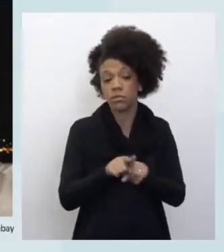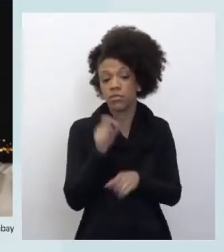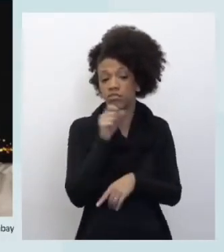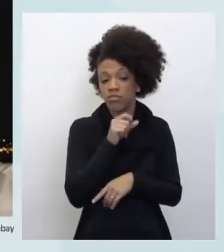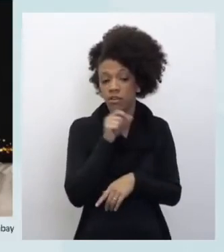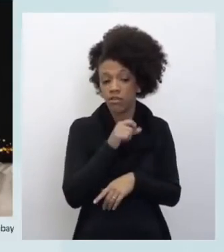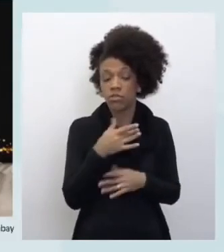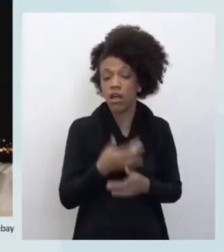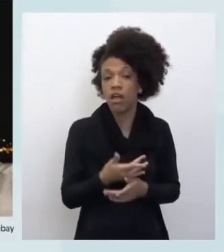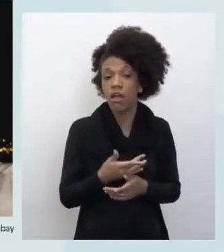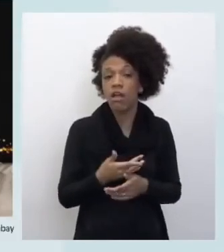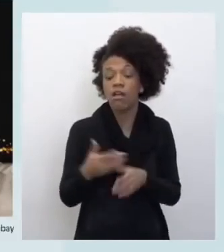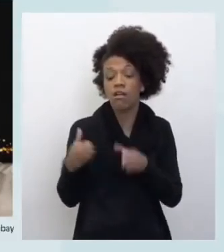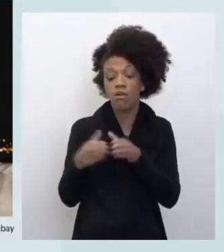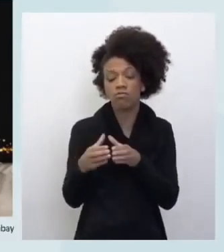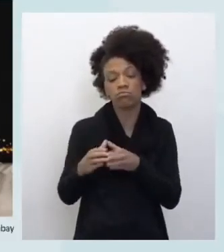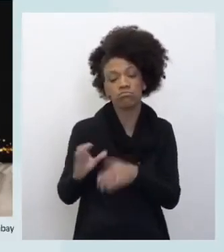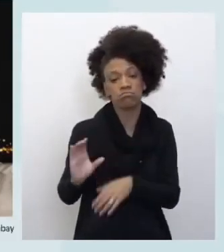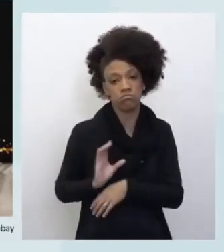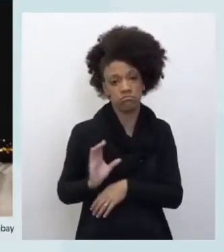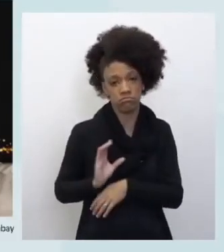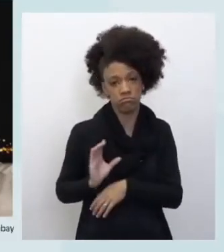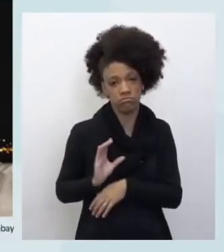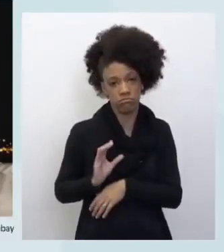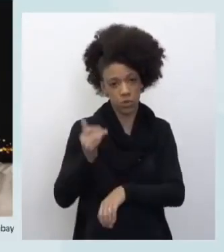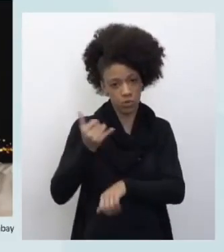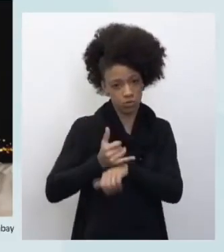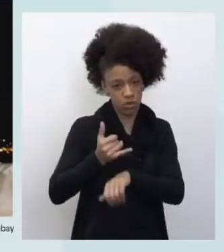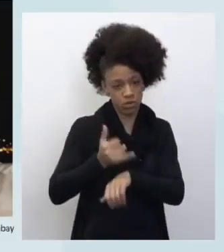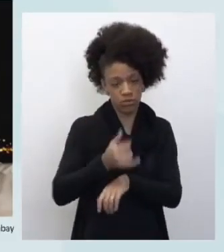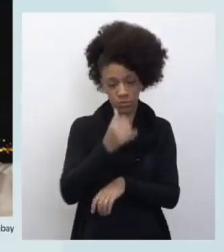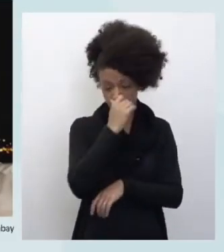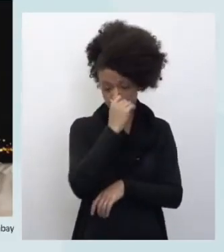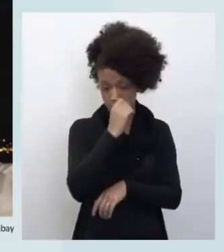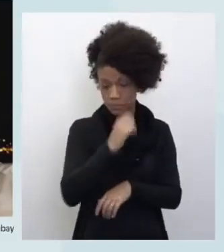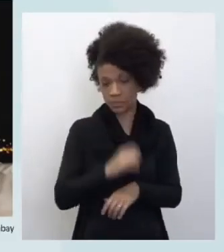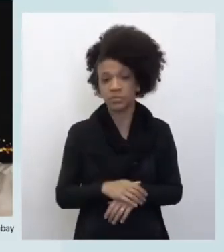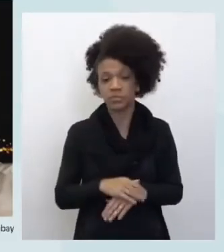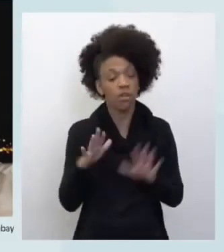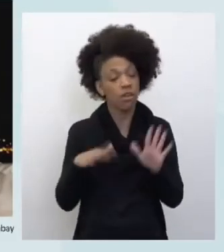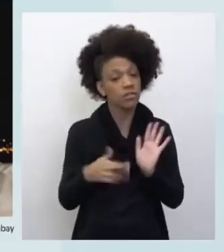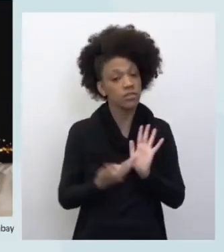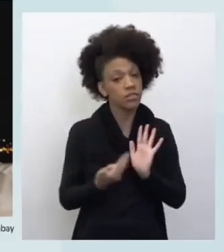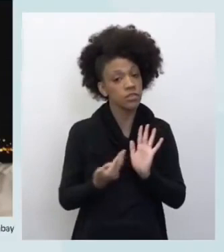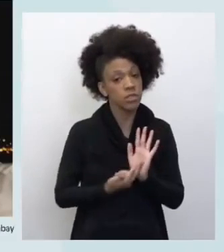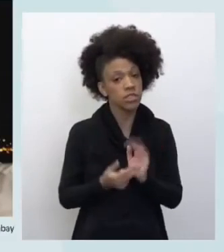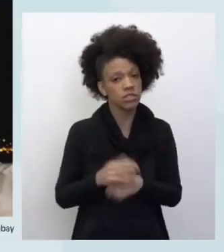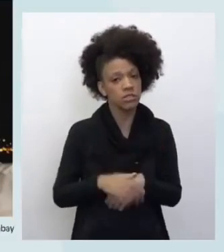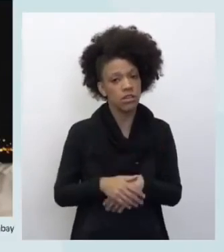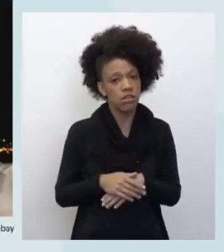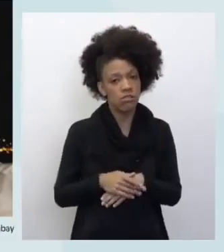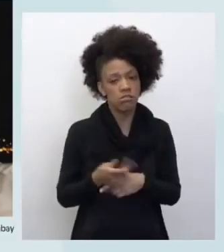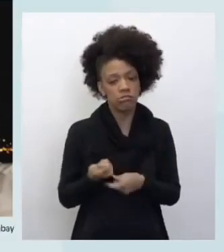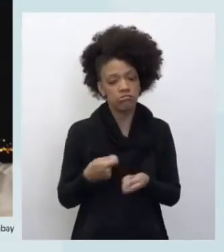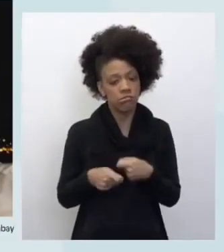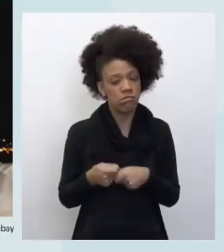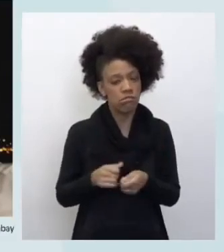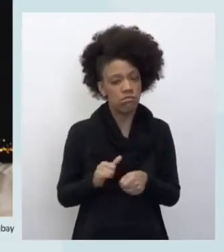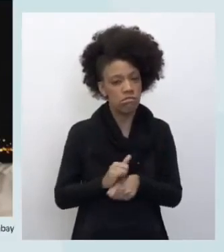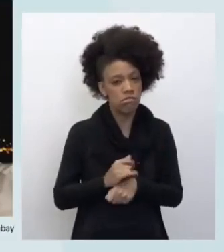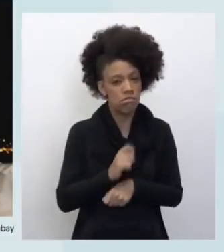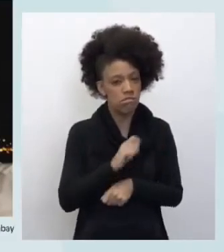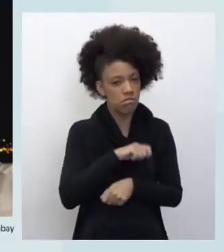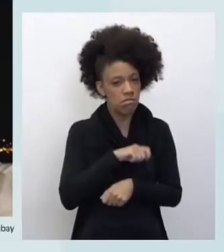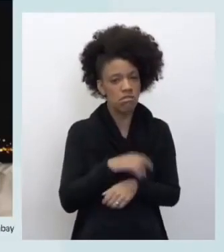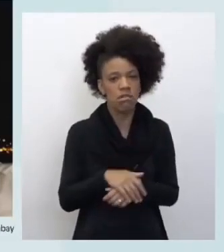velhos, eram as pessoas ricas e patrões. Muitas vezes eles tinham a representação de ser avarentos e eram sempre enganados.